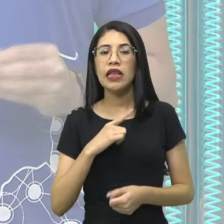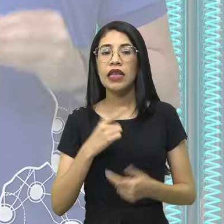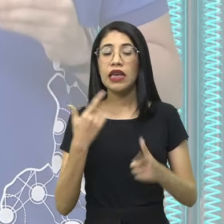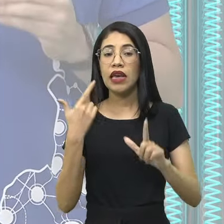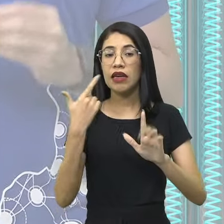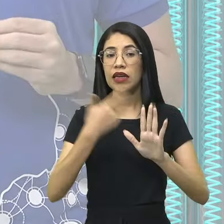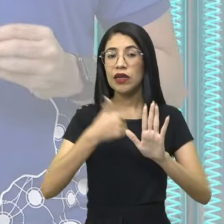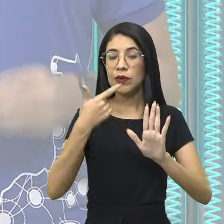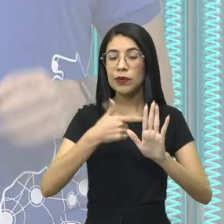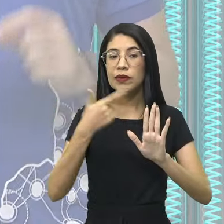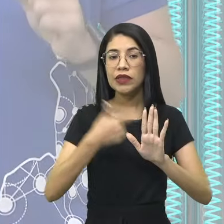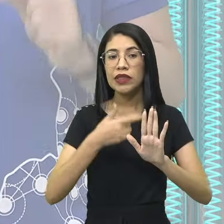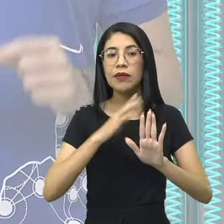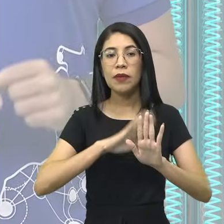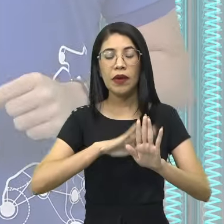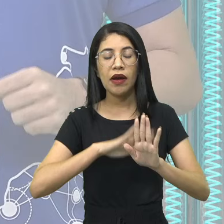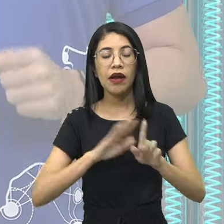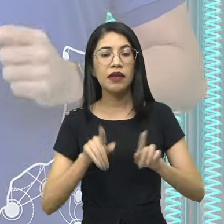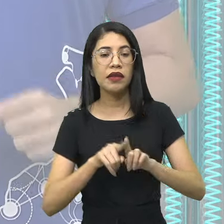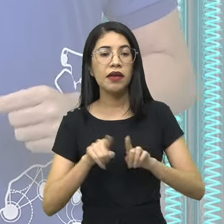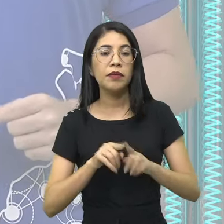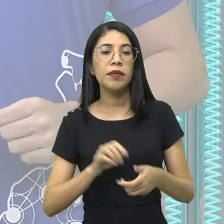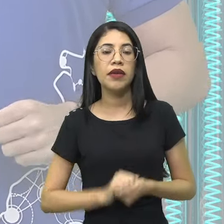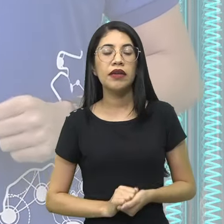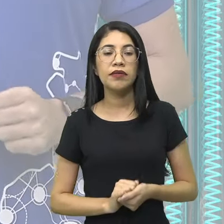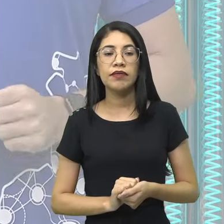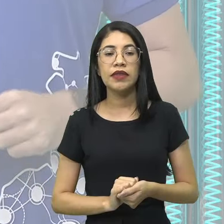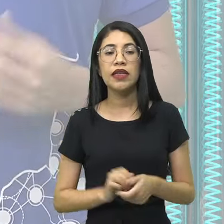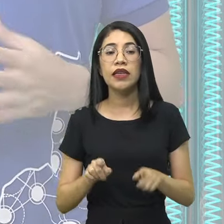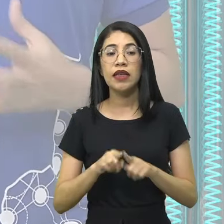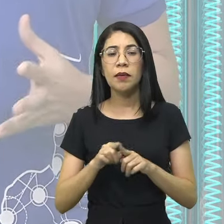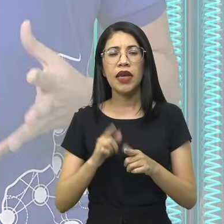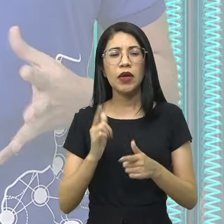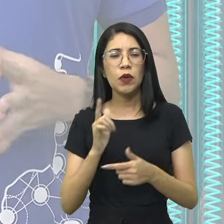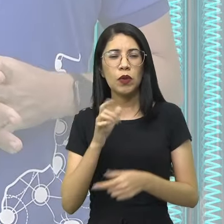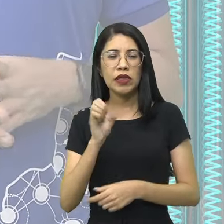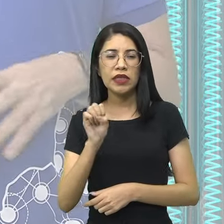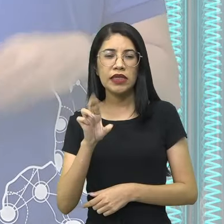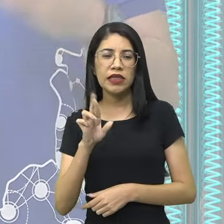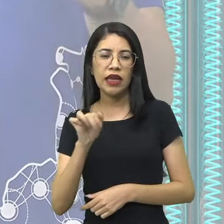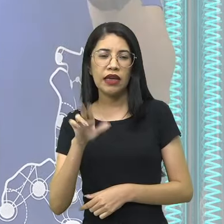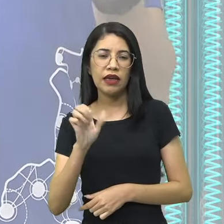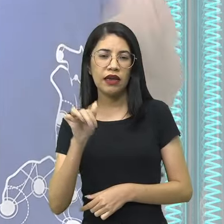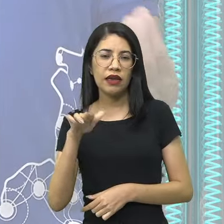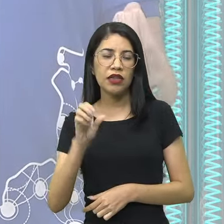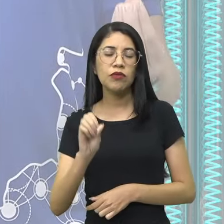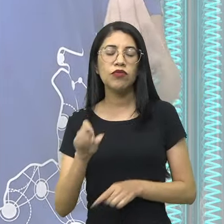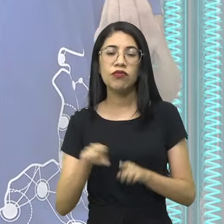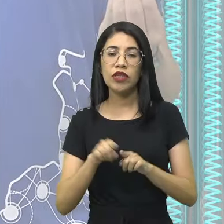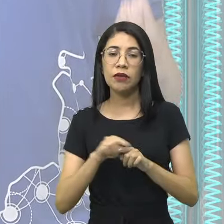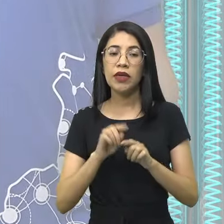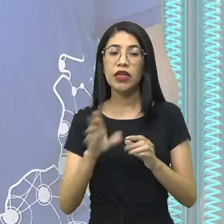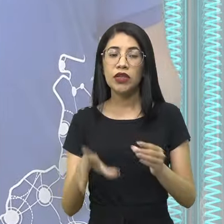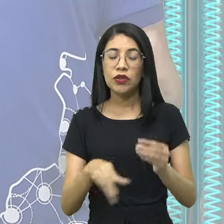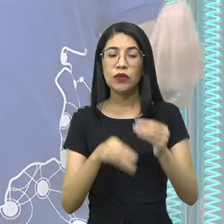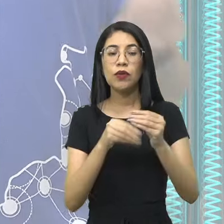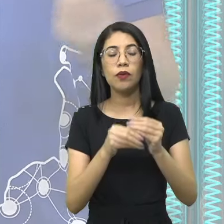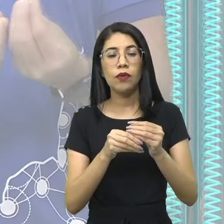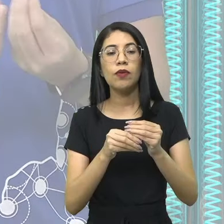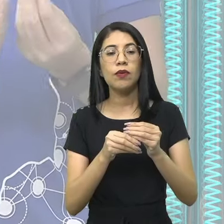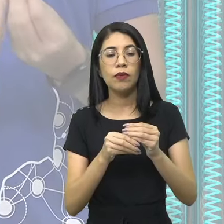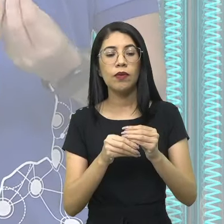da ironia, uma carga pesada de sarcasmo, Então eu tenho ironia e